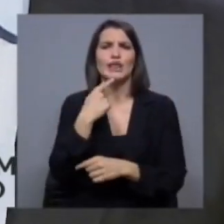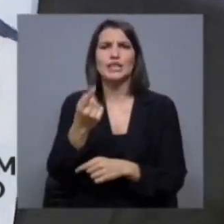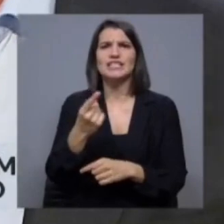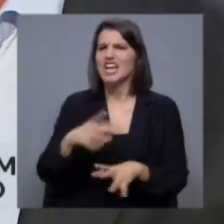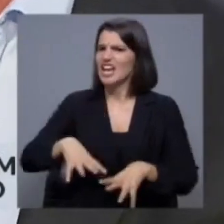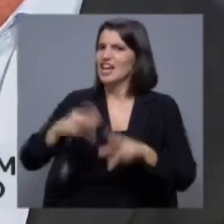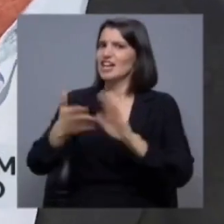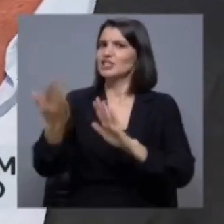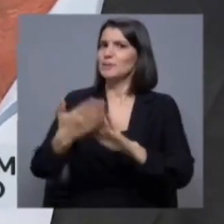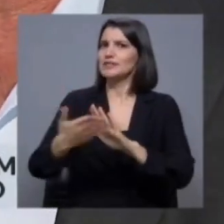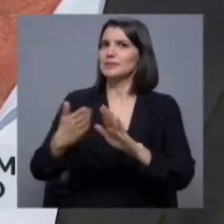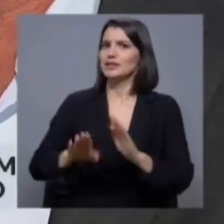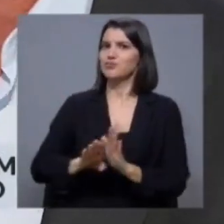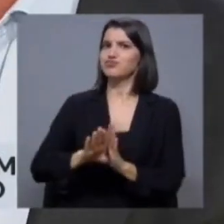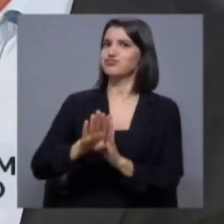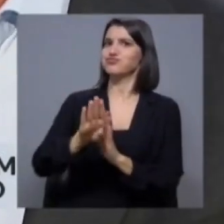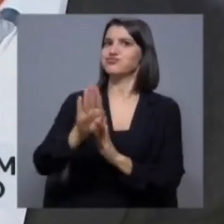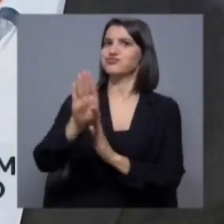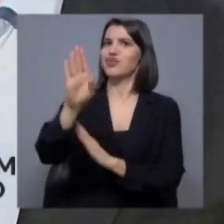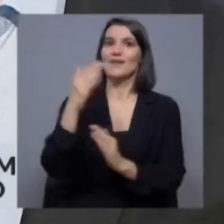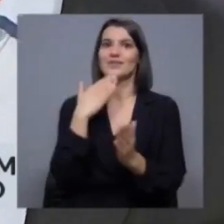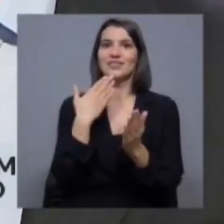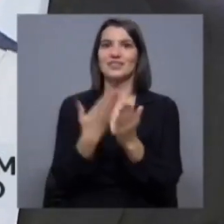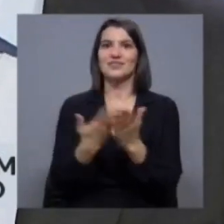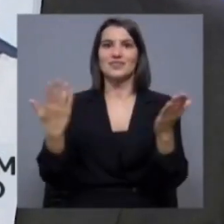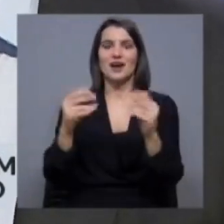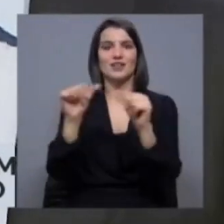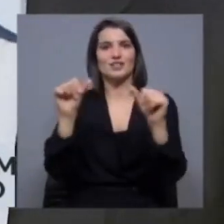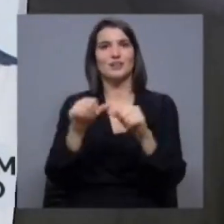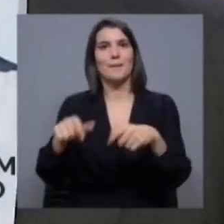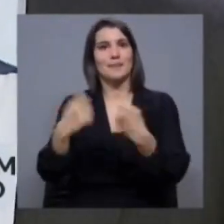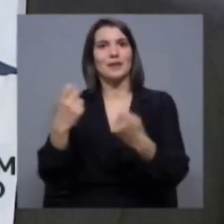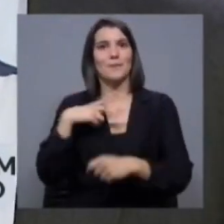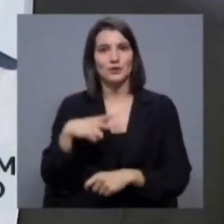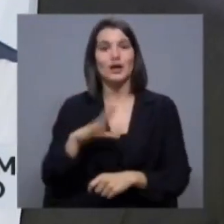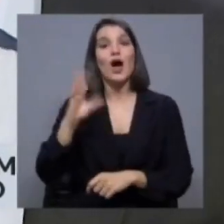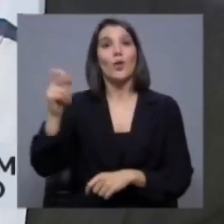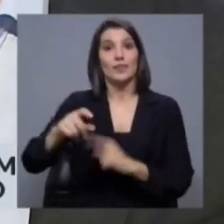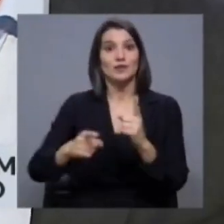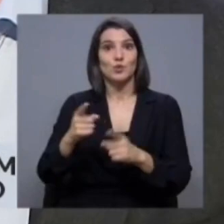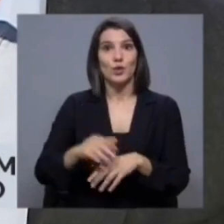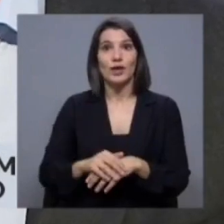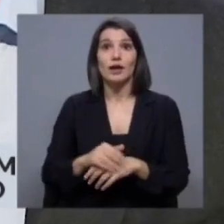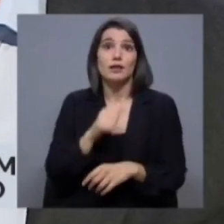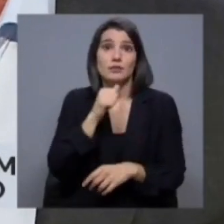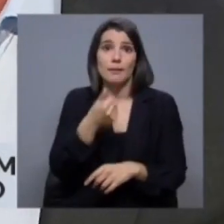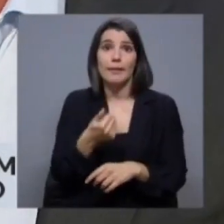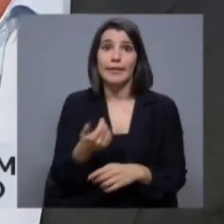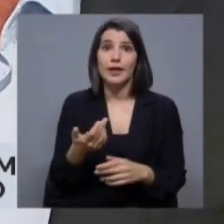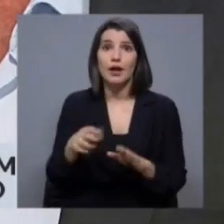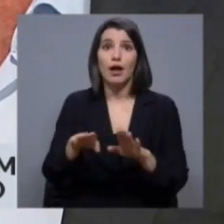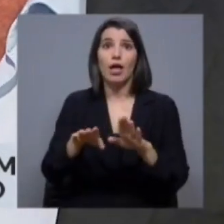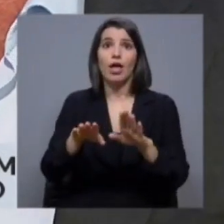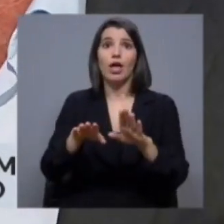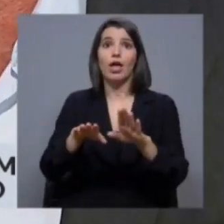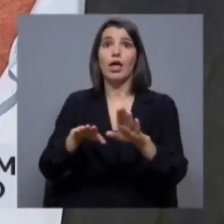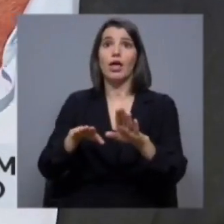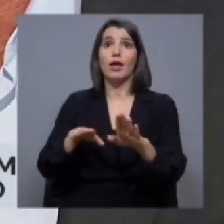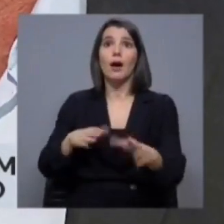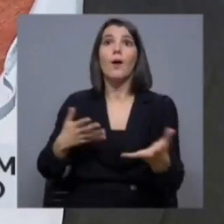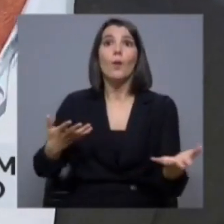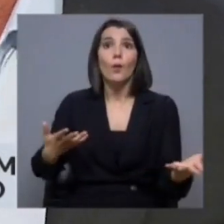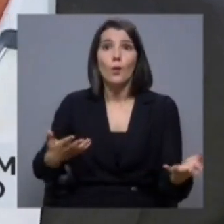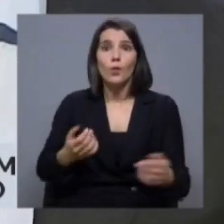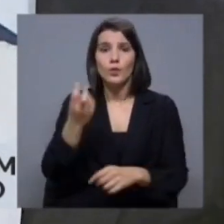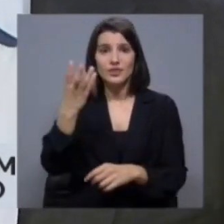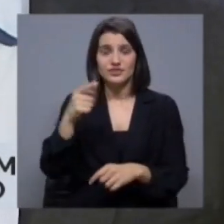para crescer depressa se tornar inevitável no sempre apresentar português e o que acontece a para trás eu gostava de saber quantas